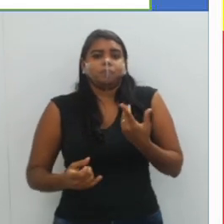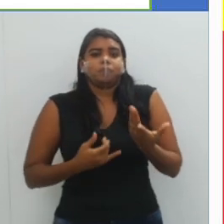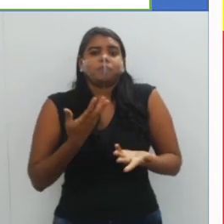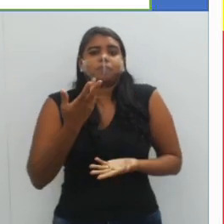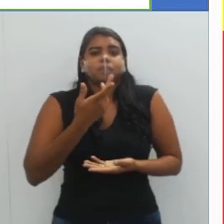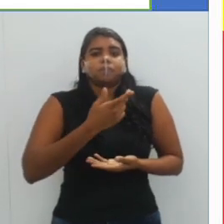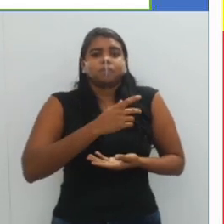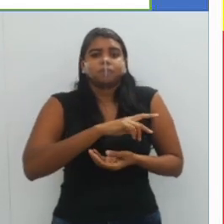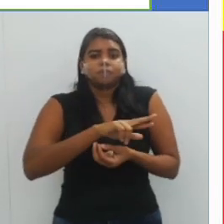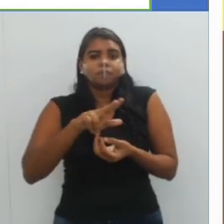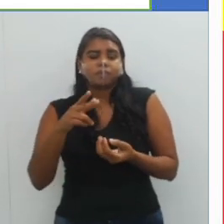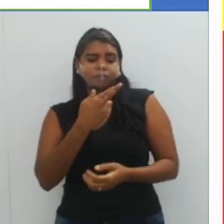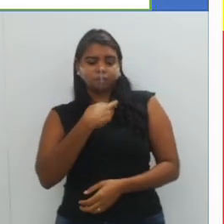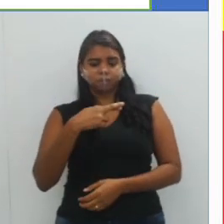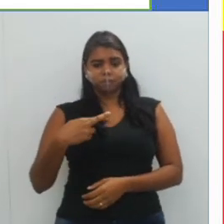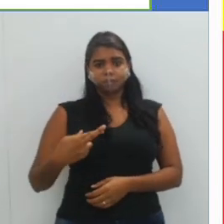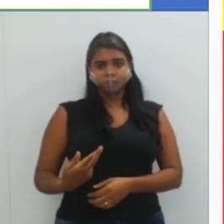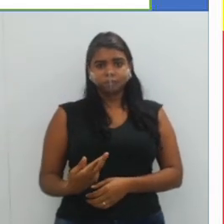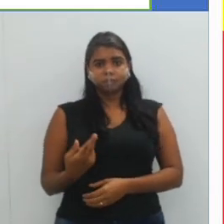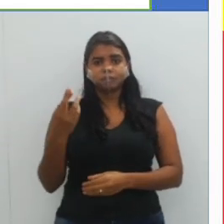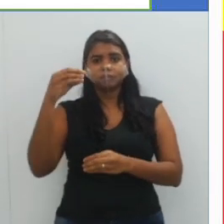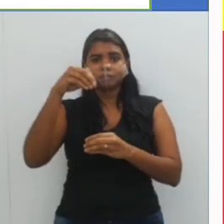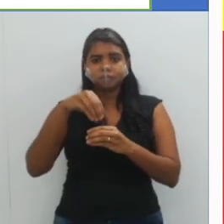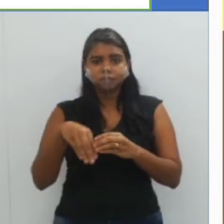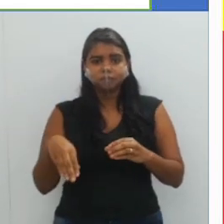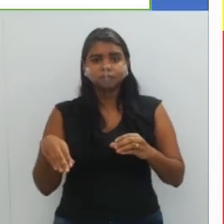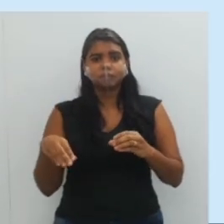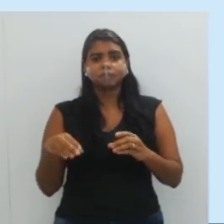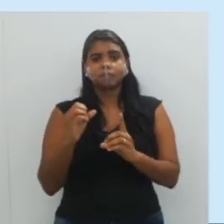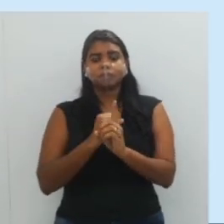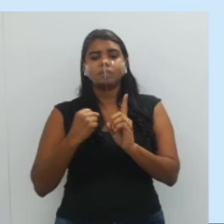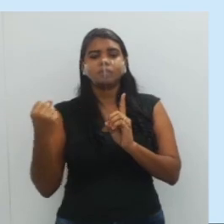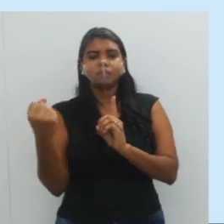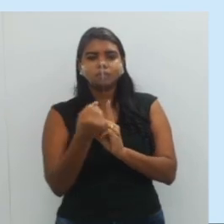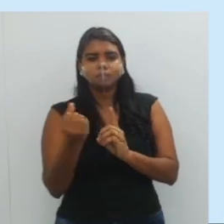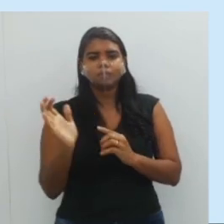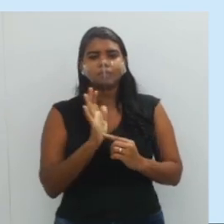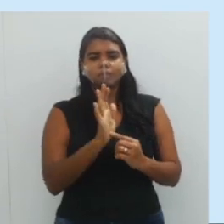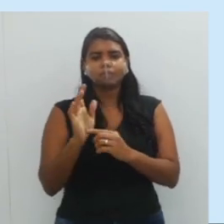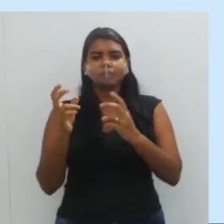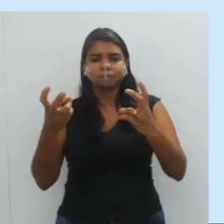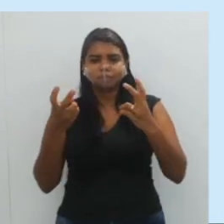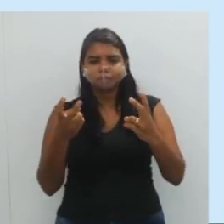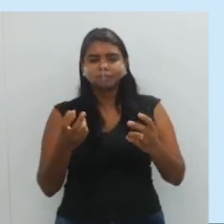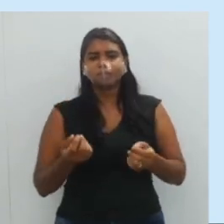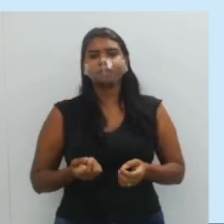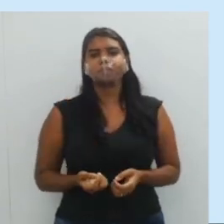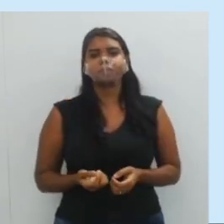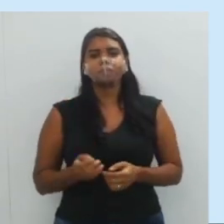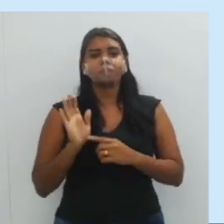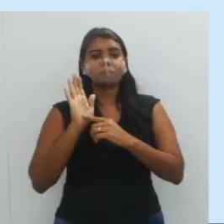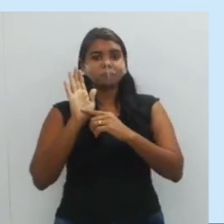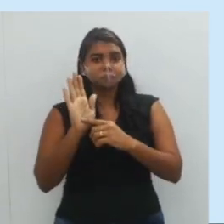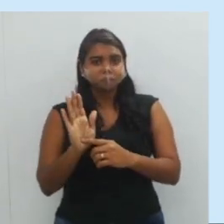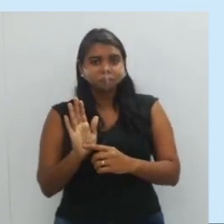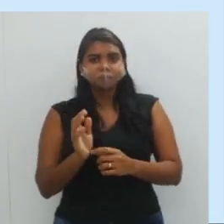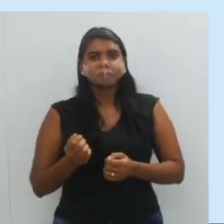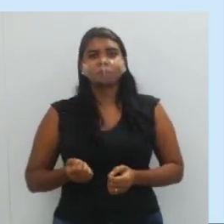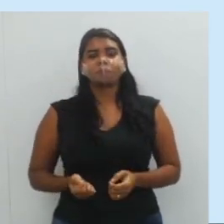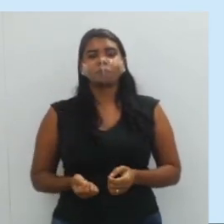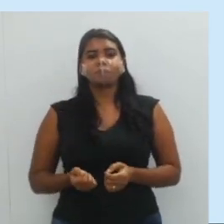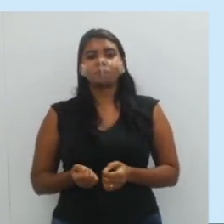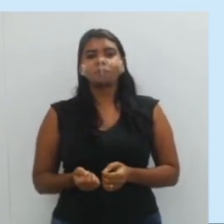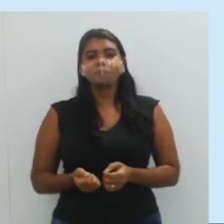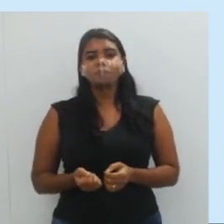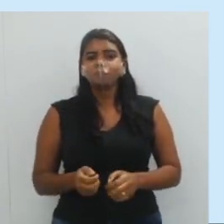manifestações religiosas que estão inseridas em nossa sociedade. Friso bem essa questão, certo? A